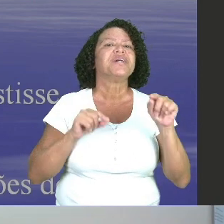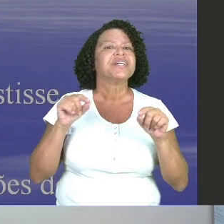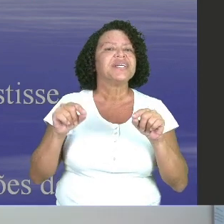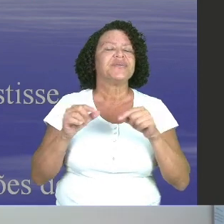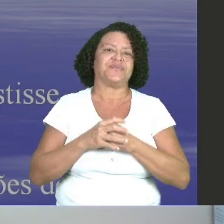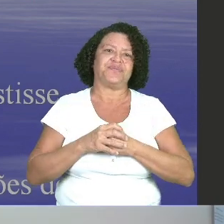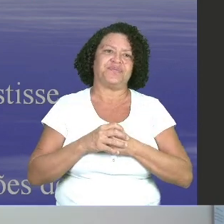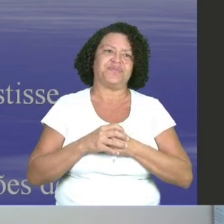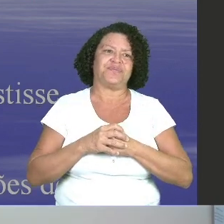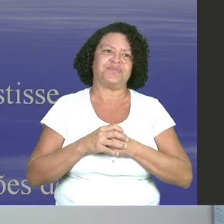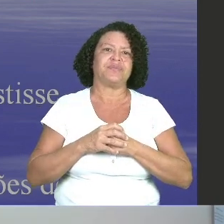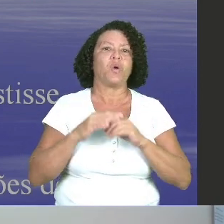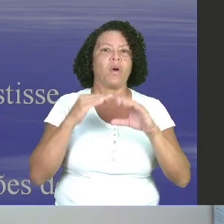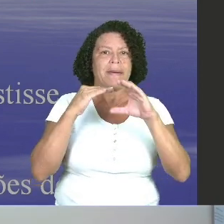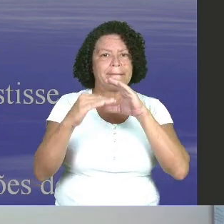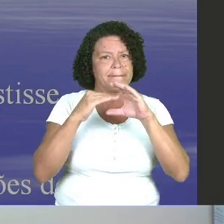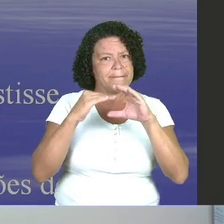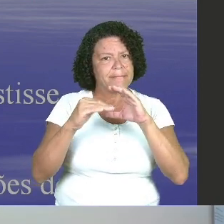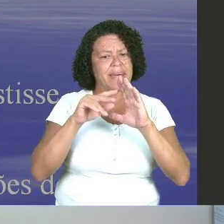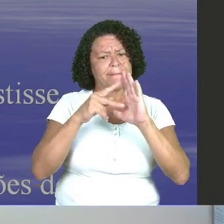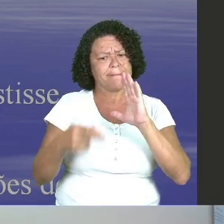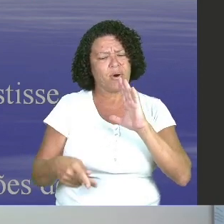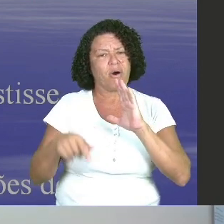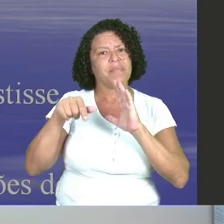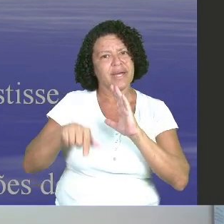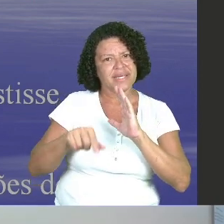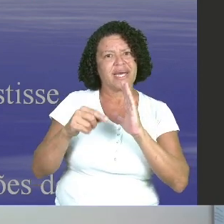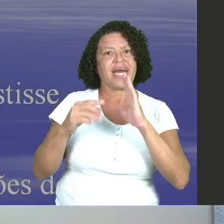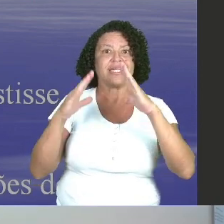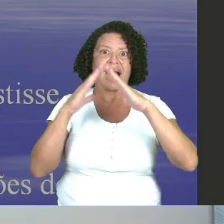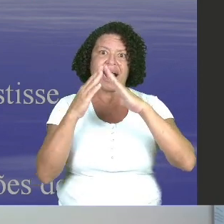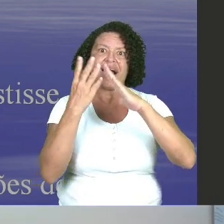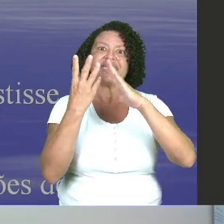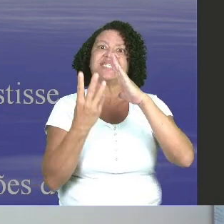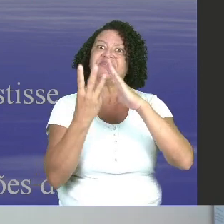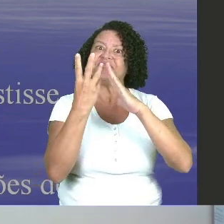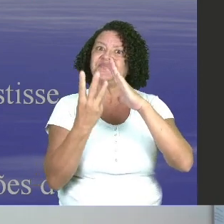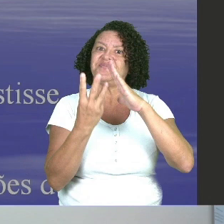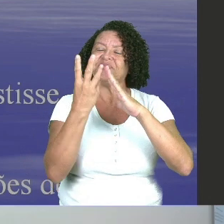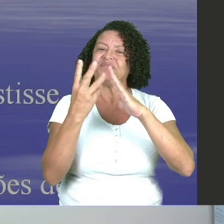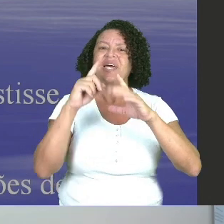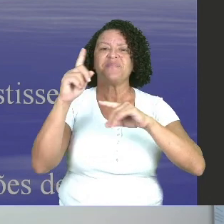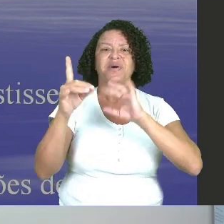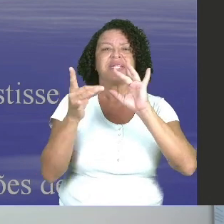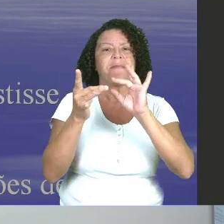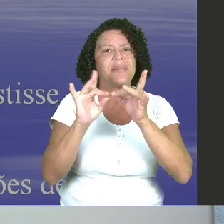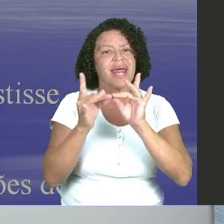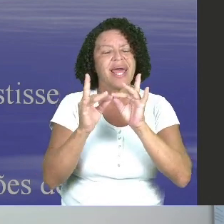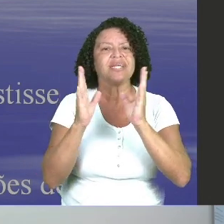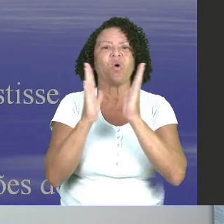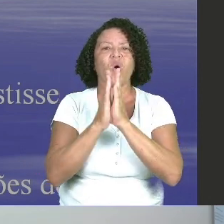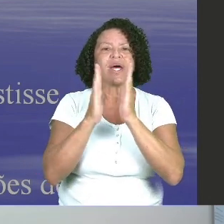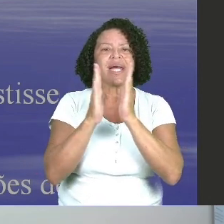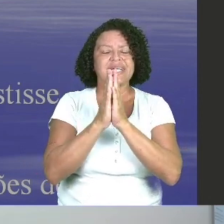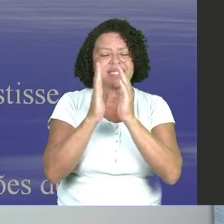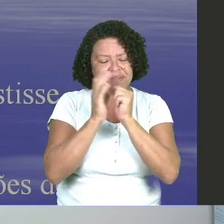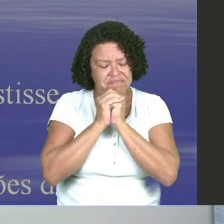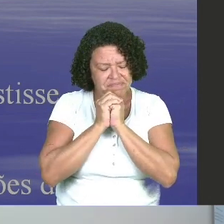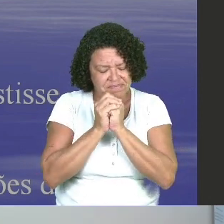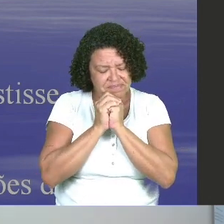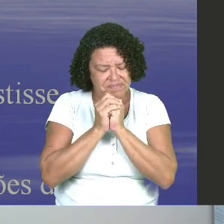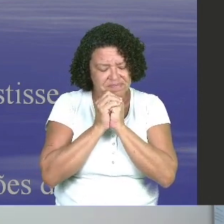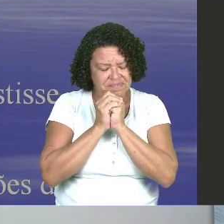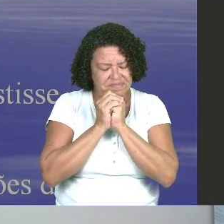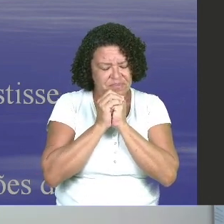o e-mail do Lar Irmã Zarabatana. Depois temos as nossas preces, as nossas orações, a nossa